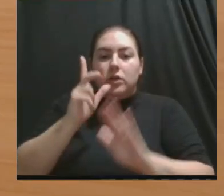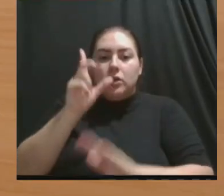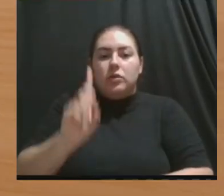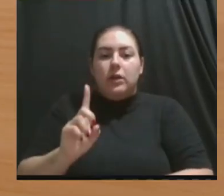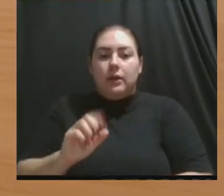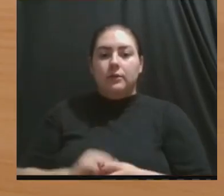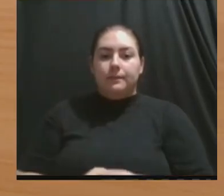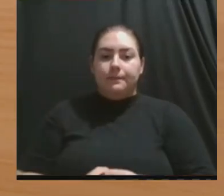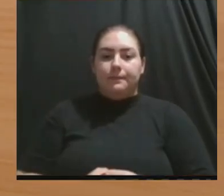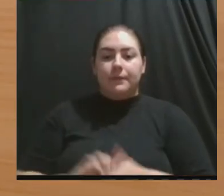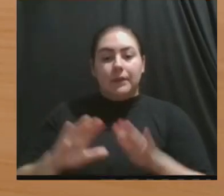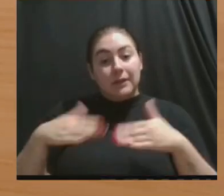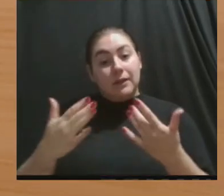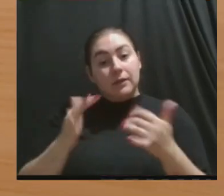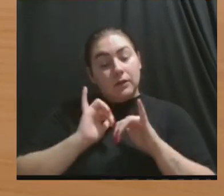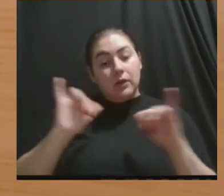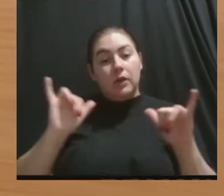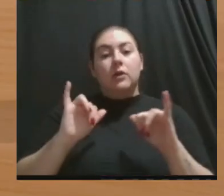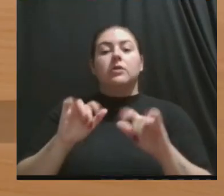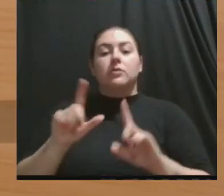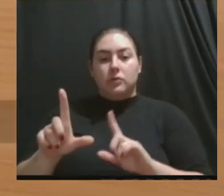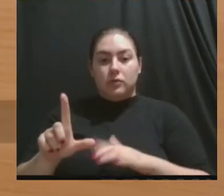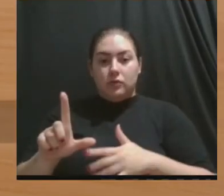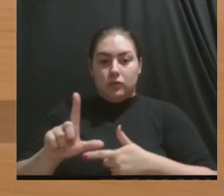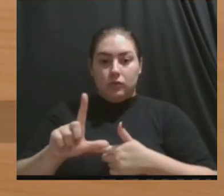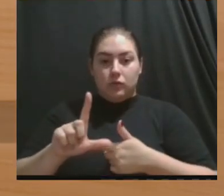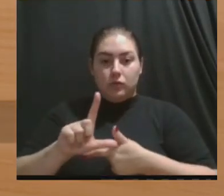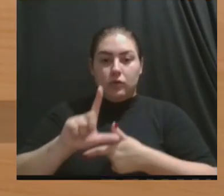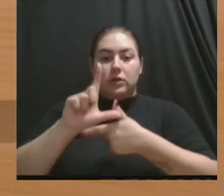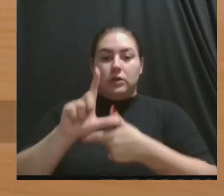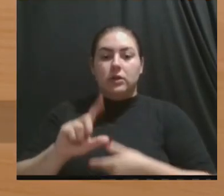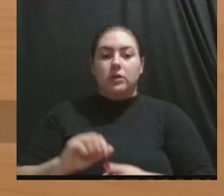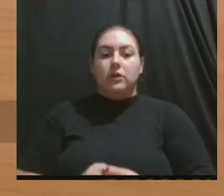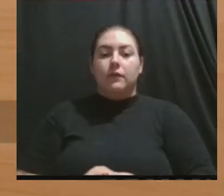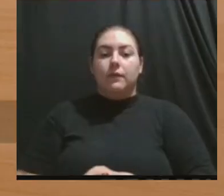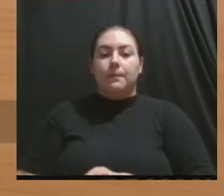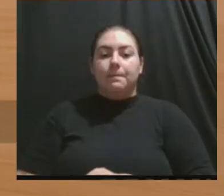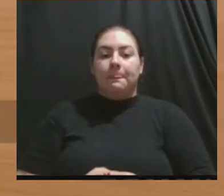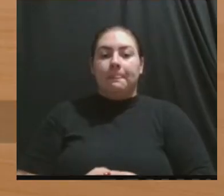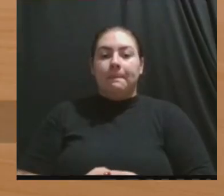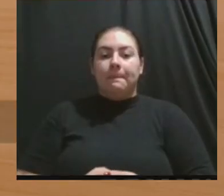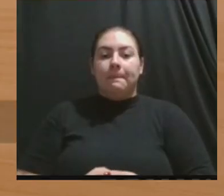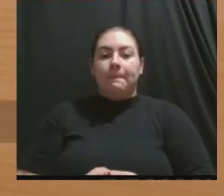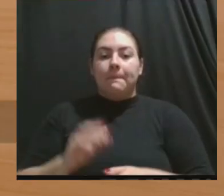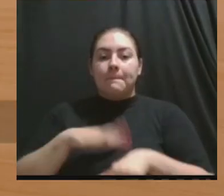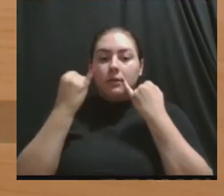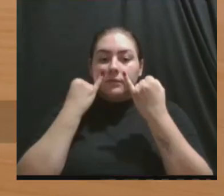do Legislativo. Você encontra mais informações no site da Câmara, que é o